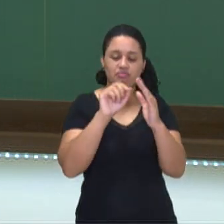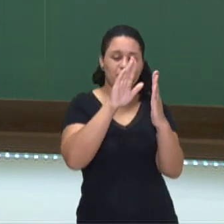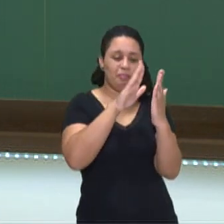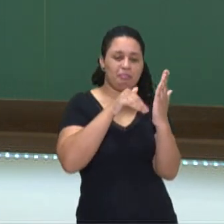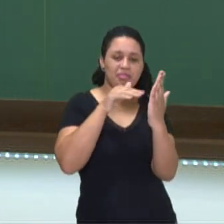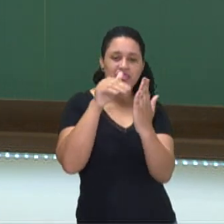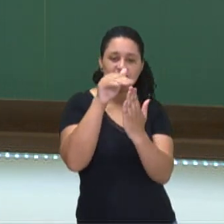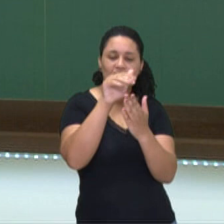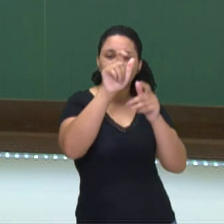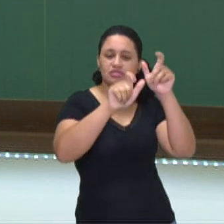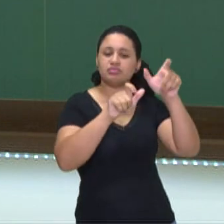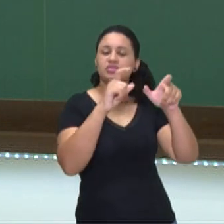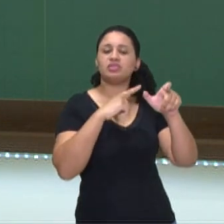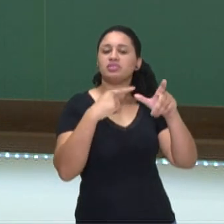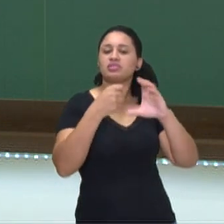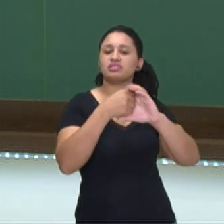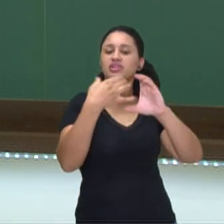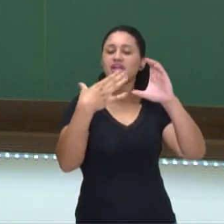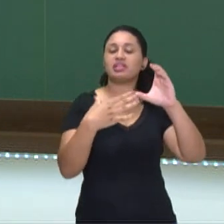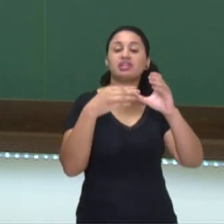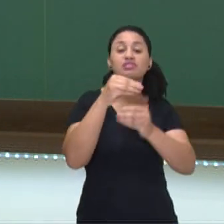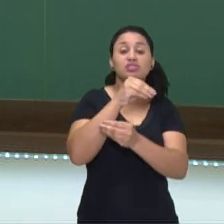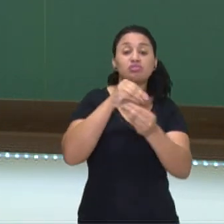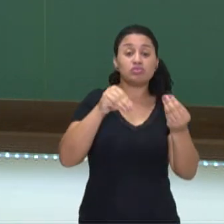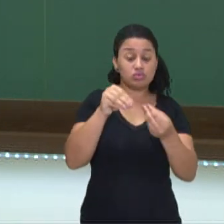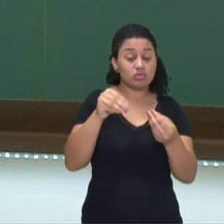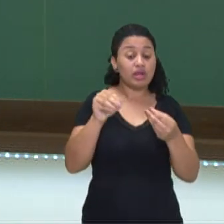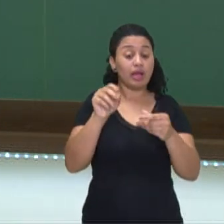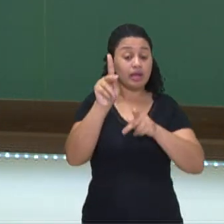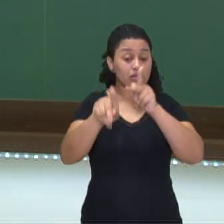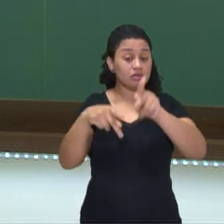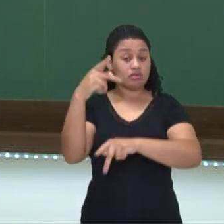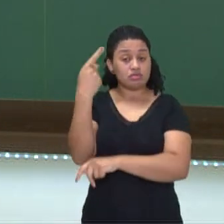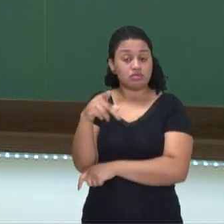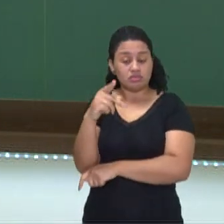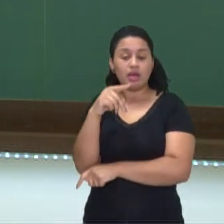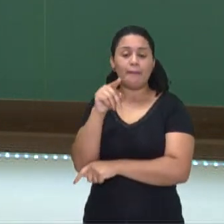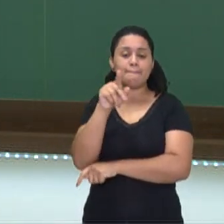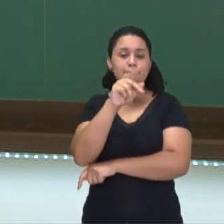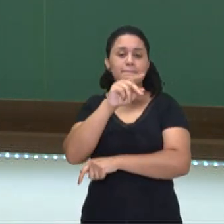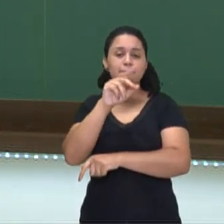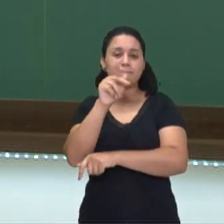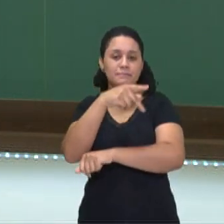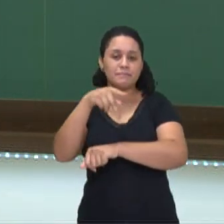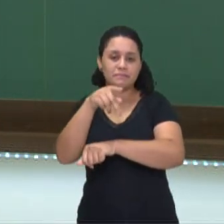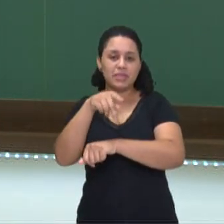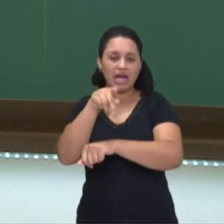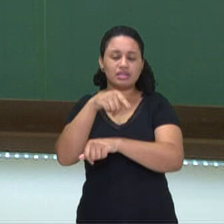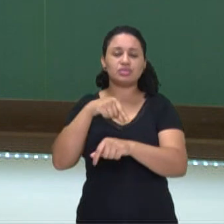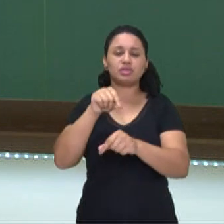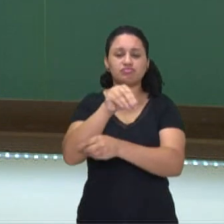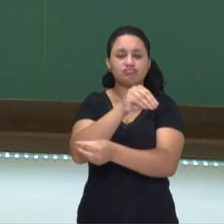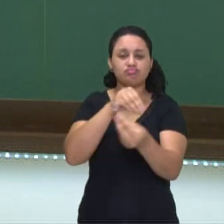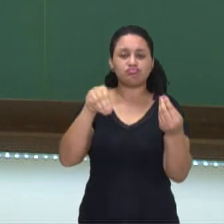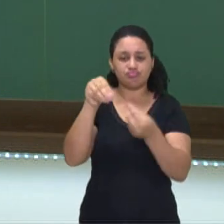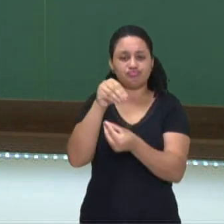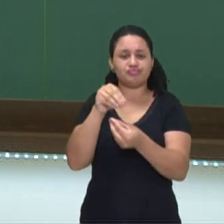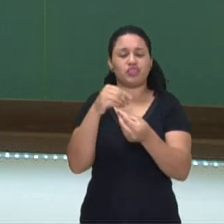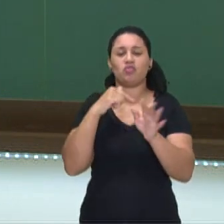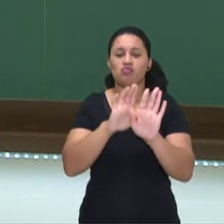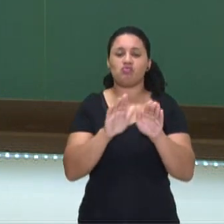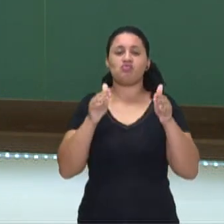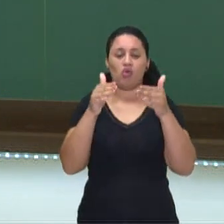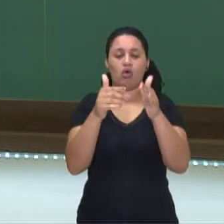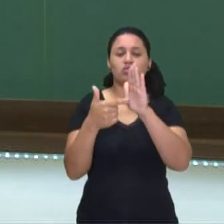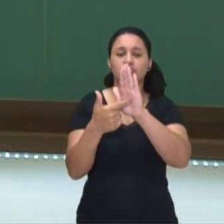pintava as pessoas com características mestiças, que era a nossa população, país da mistura na época, né? Focava muito